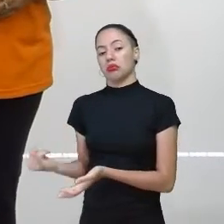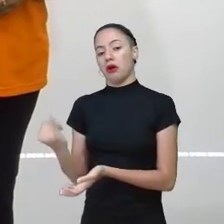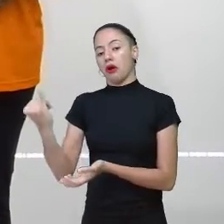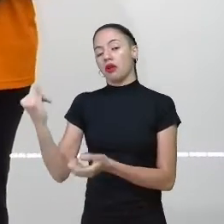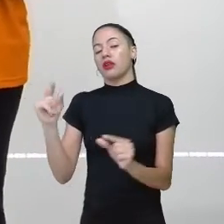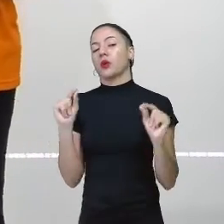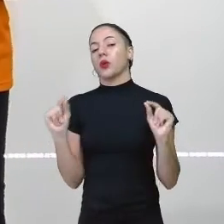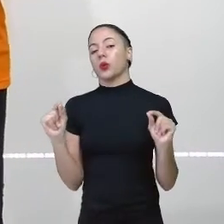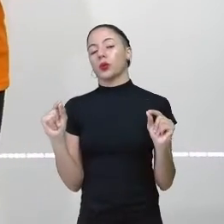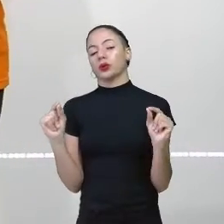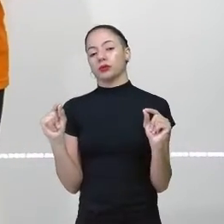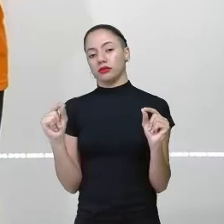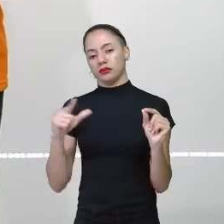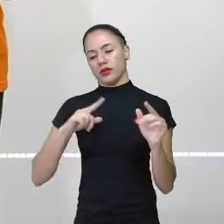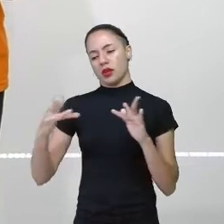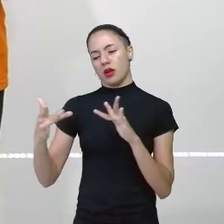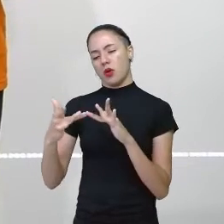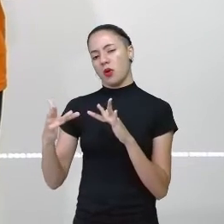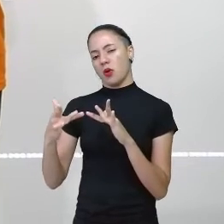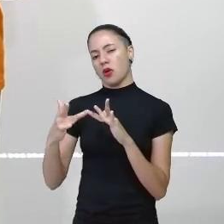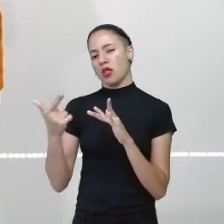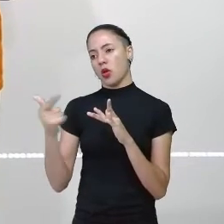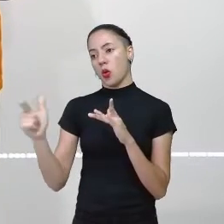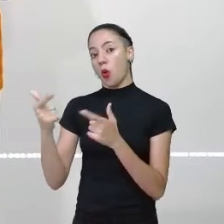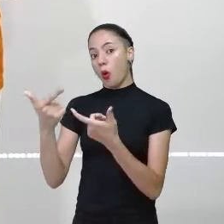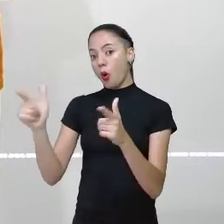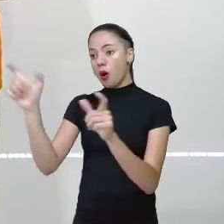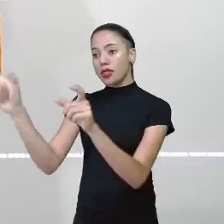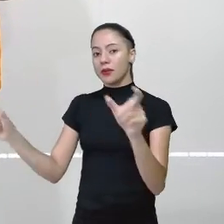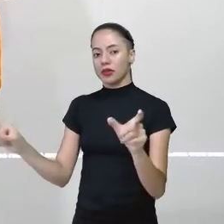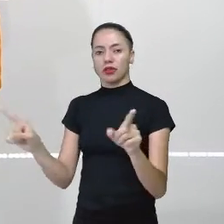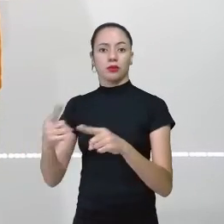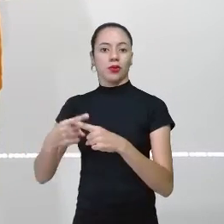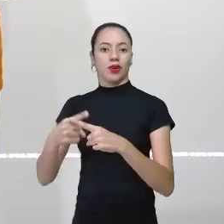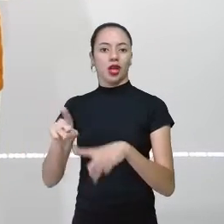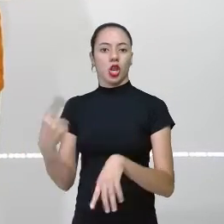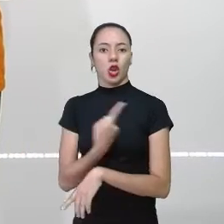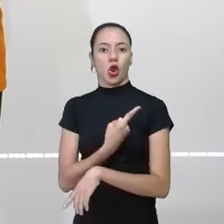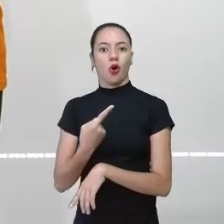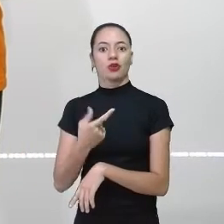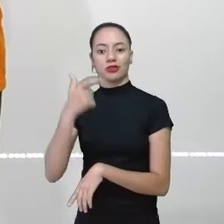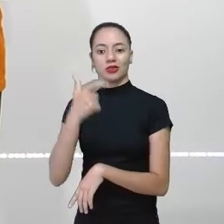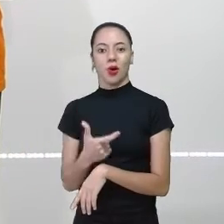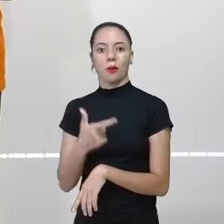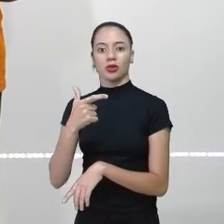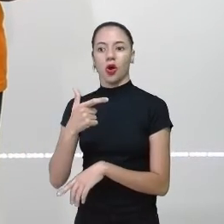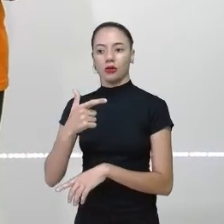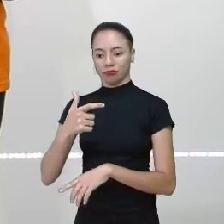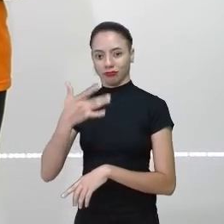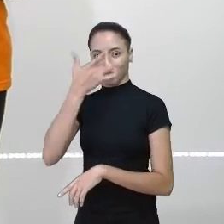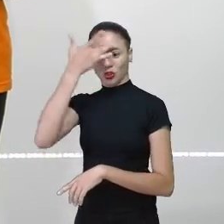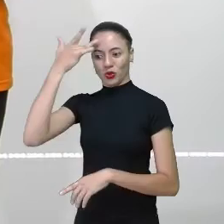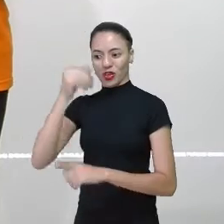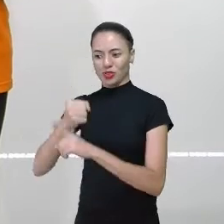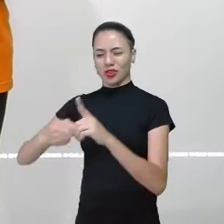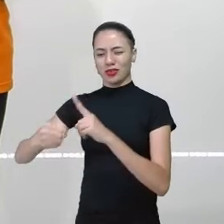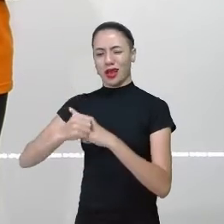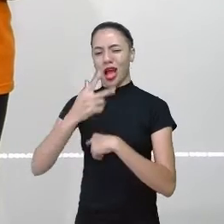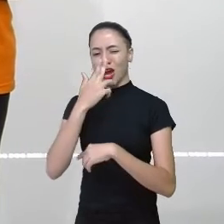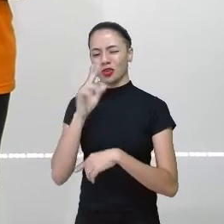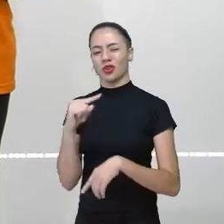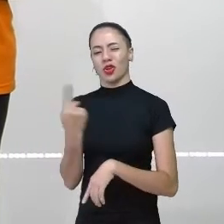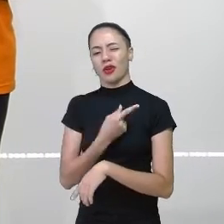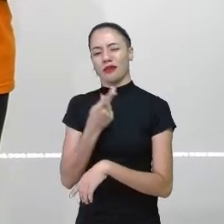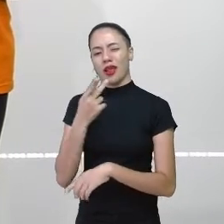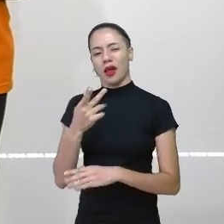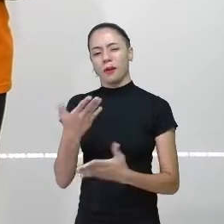ter contato, né, com outras pessoas, porque somos seres sociais, né? A gente já falou isso, acho que foi na aula 2, se não me engano. Acho que sim. Né, para o sexto ano, a